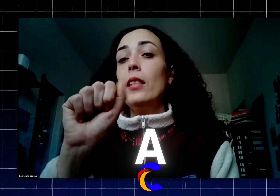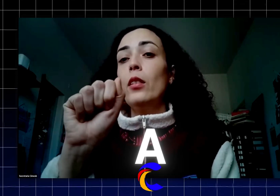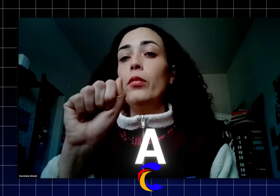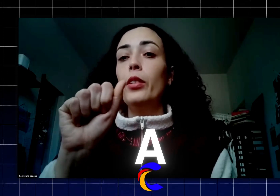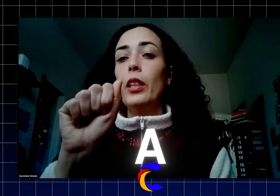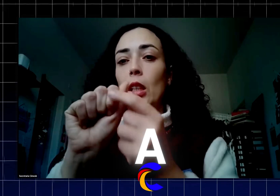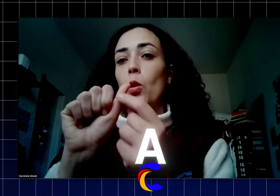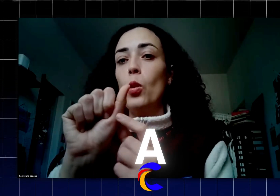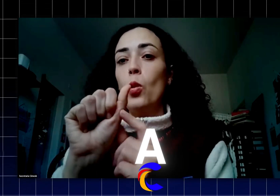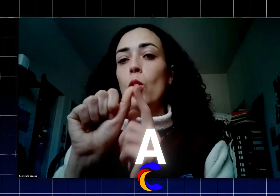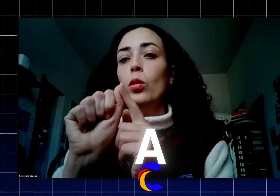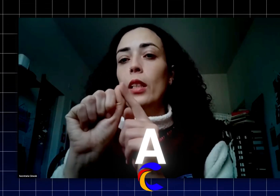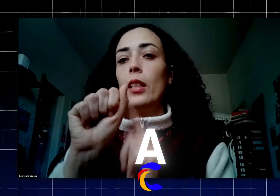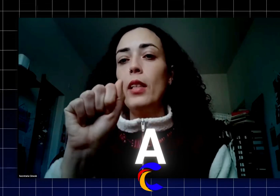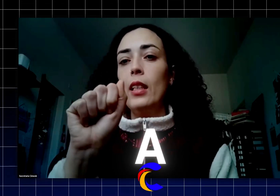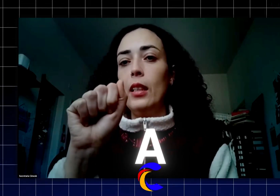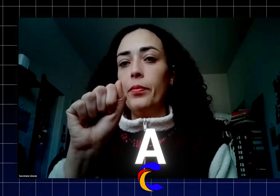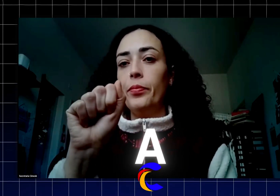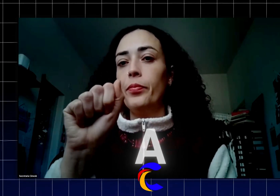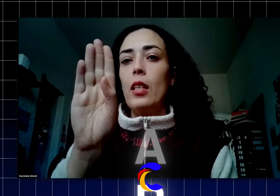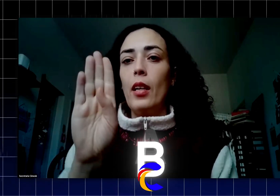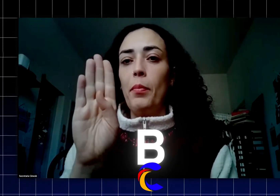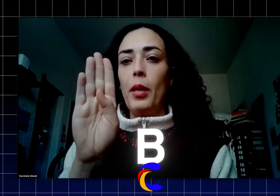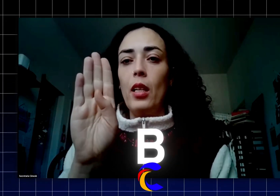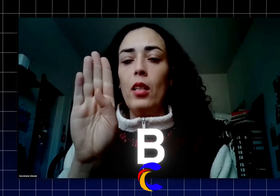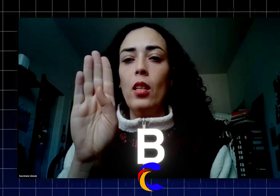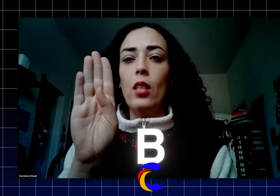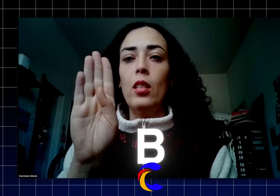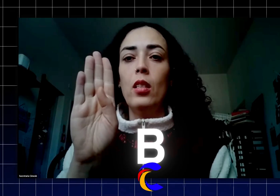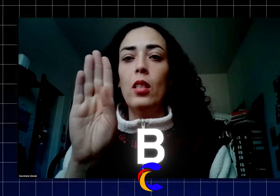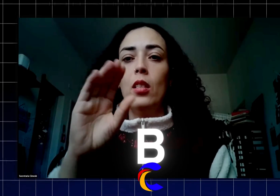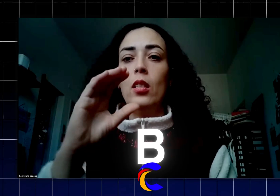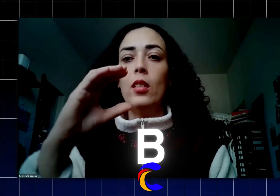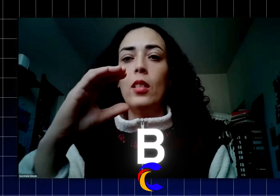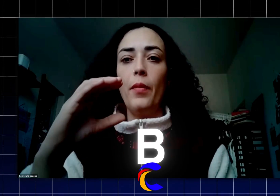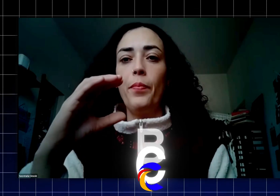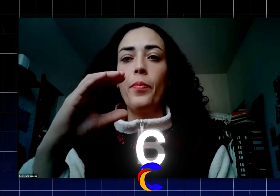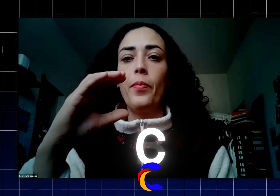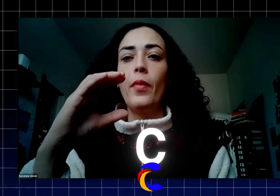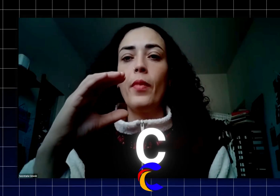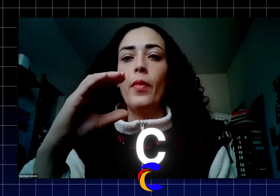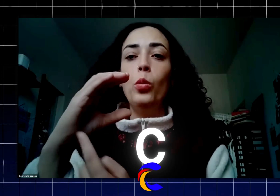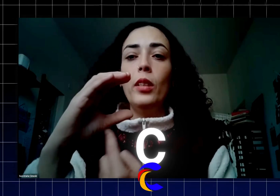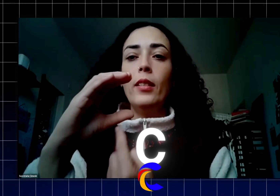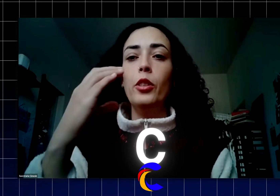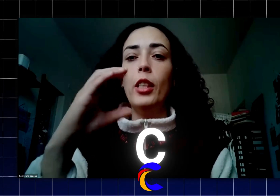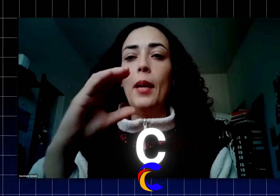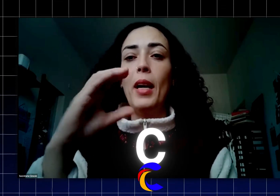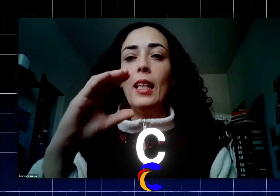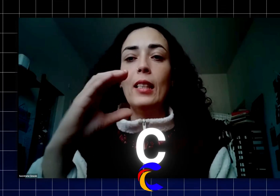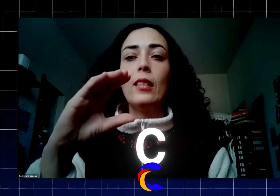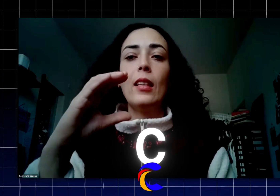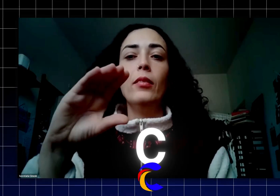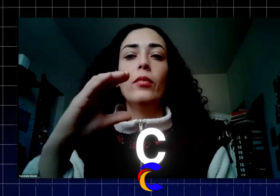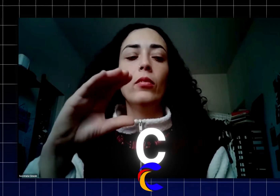A. Nessa configuração, colocou o dedão aqui. Letra B, C. O C